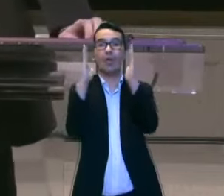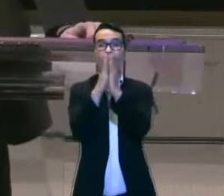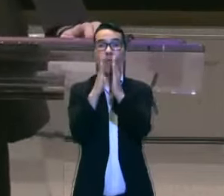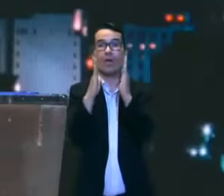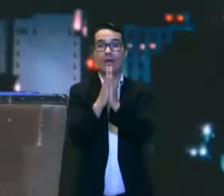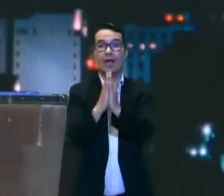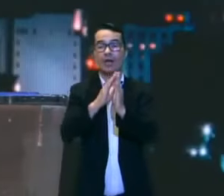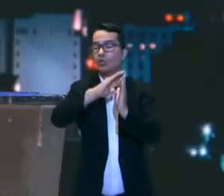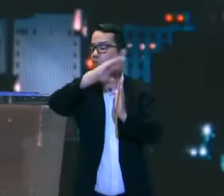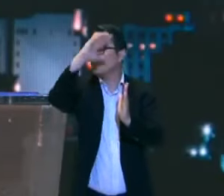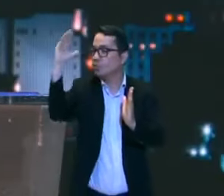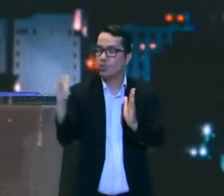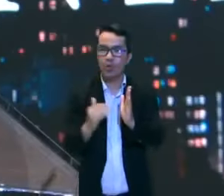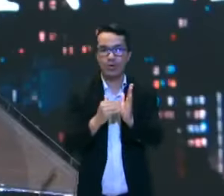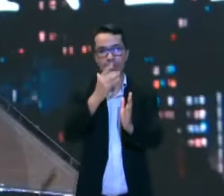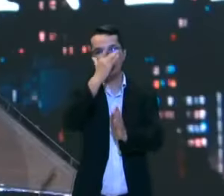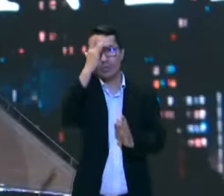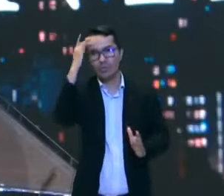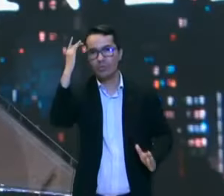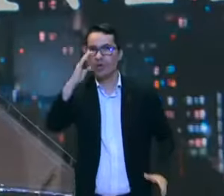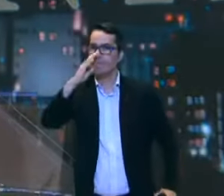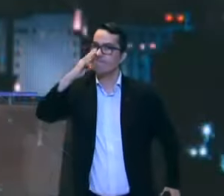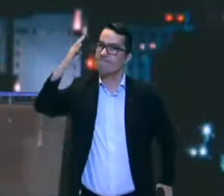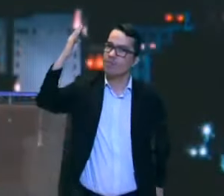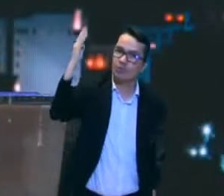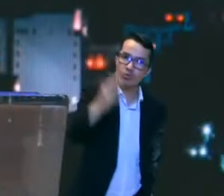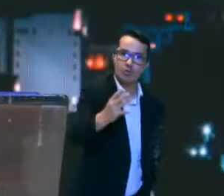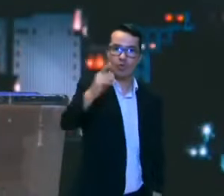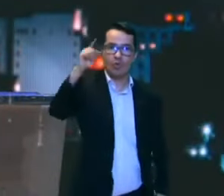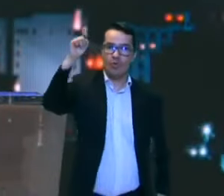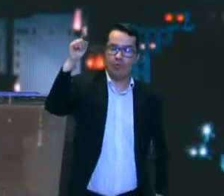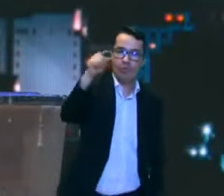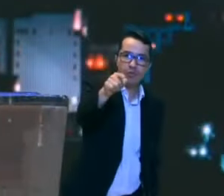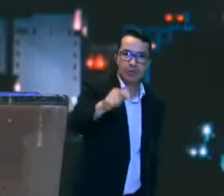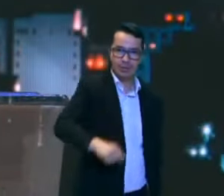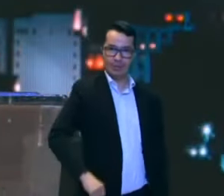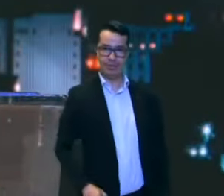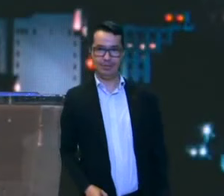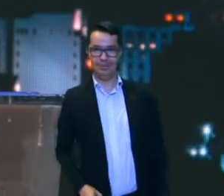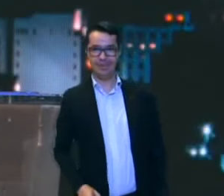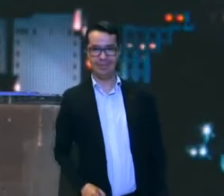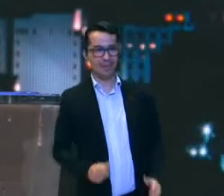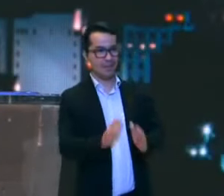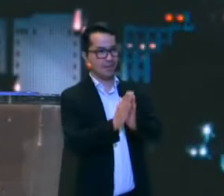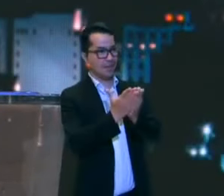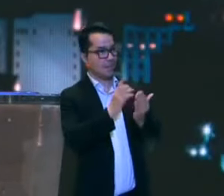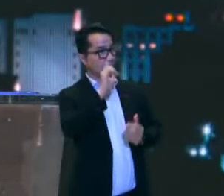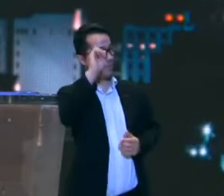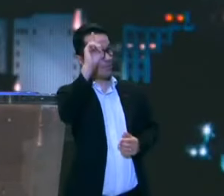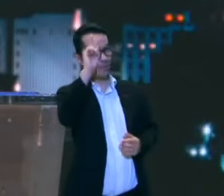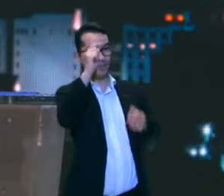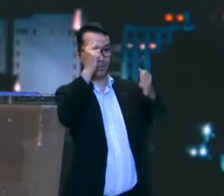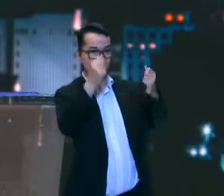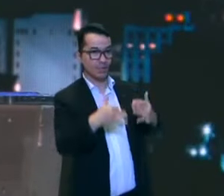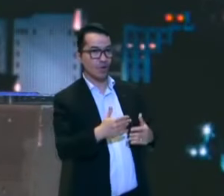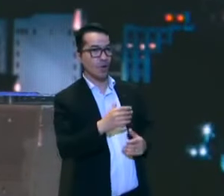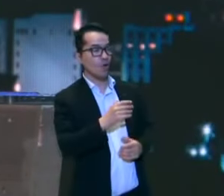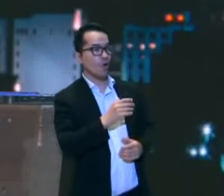maltratam. A Bíblia não fala para orar pelo pai, não fala para orar pela mãe, mas manda orar pelo que